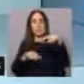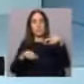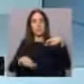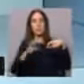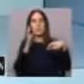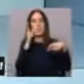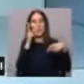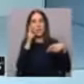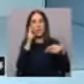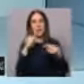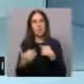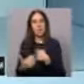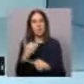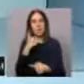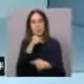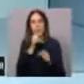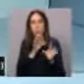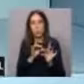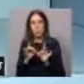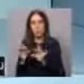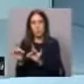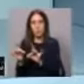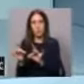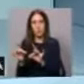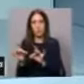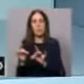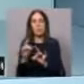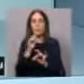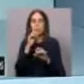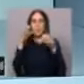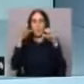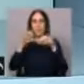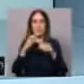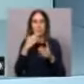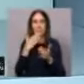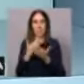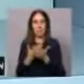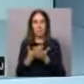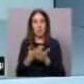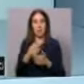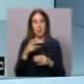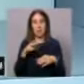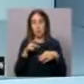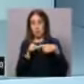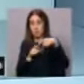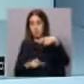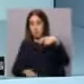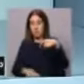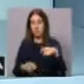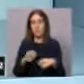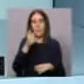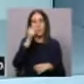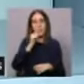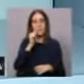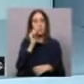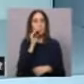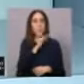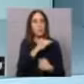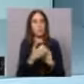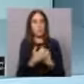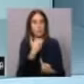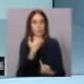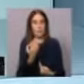quente e úmido que vai trazer alguma precipitação, portanto, ao continente. Nos Açores passou uma superfície frontal fria que